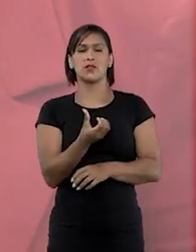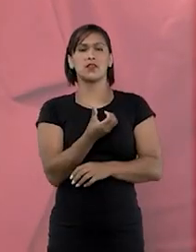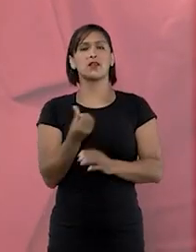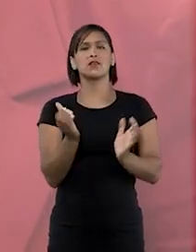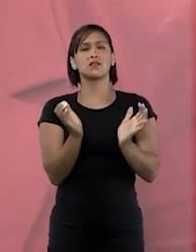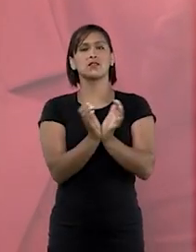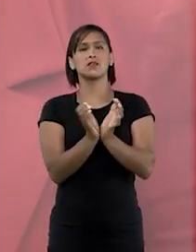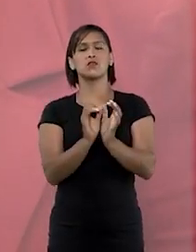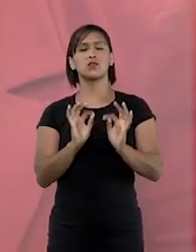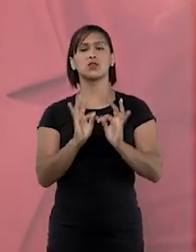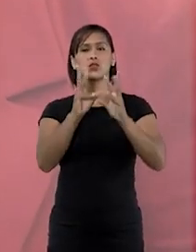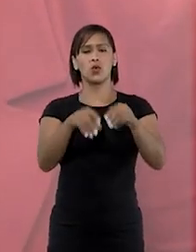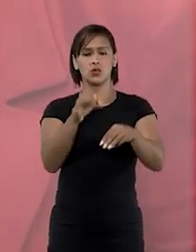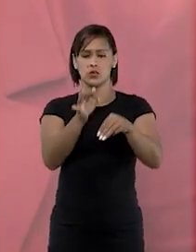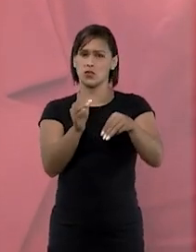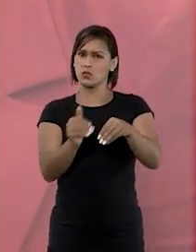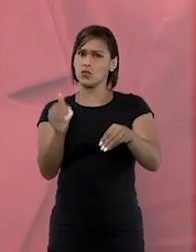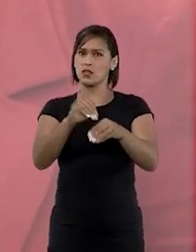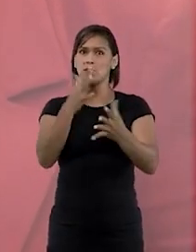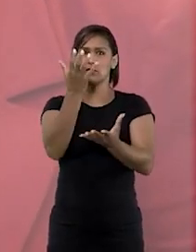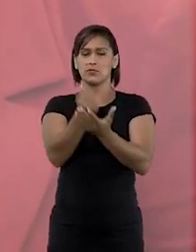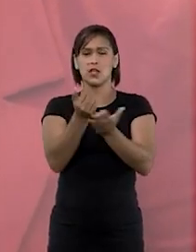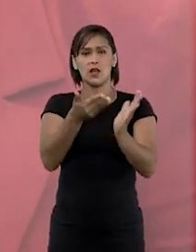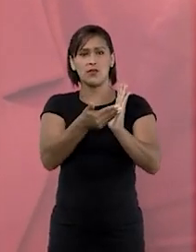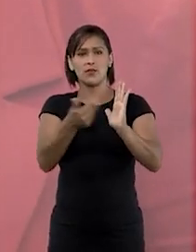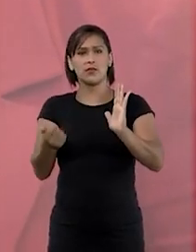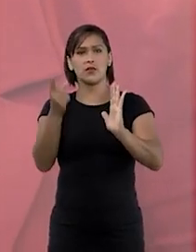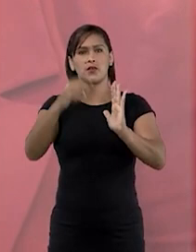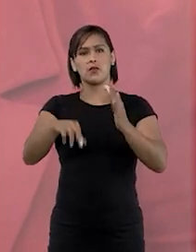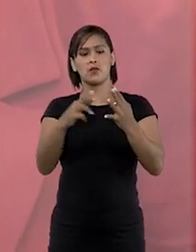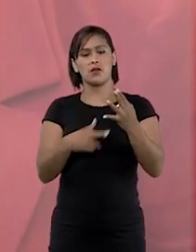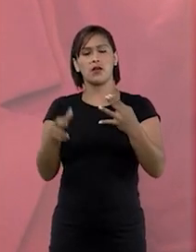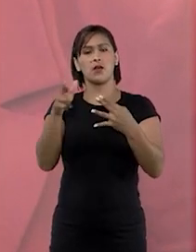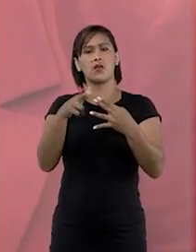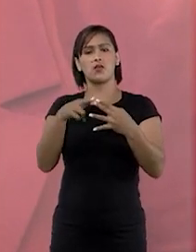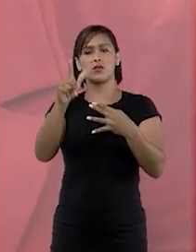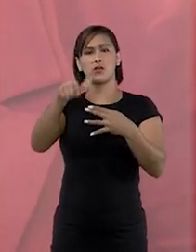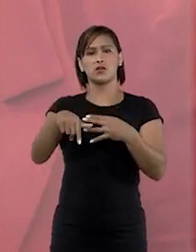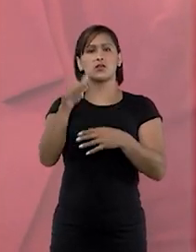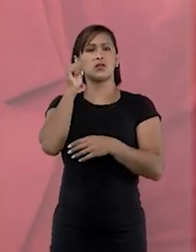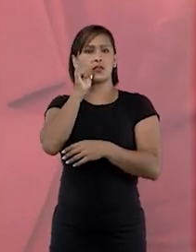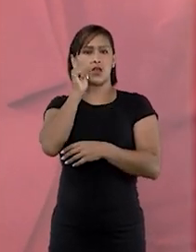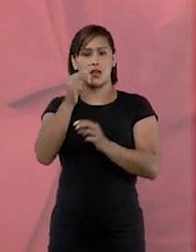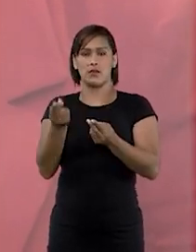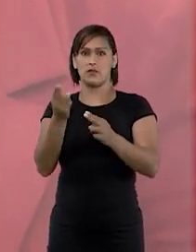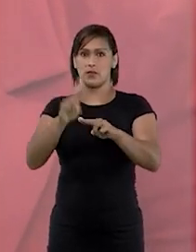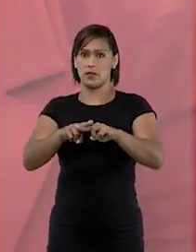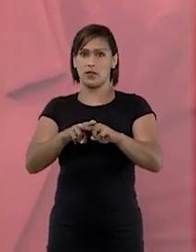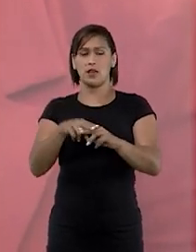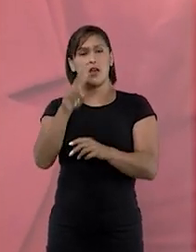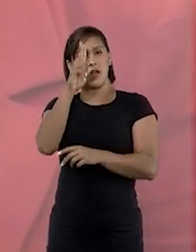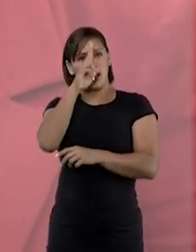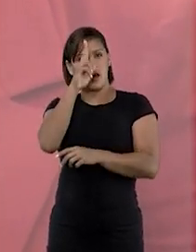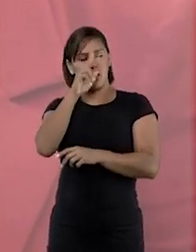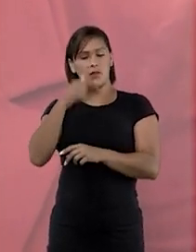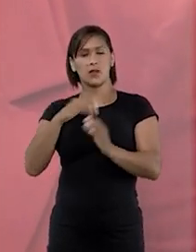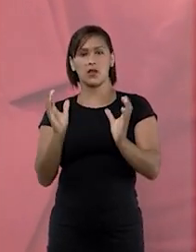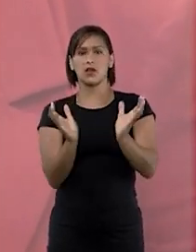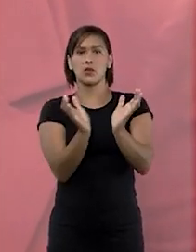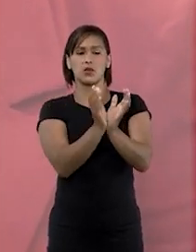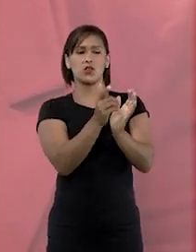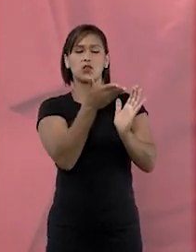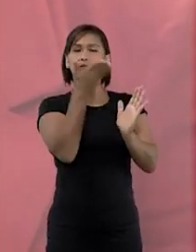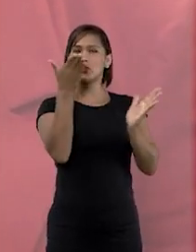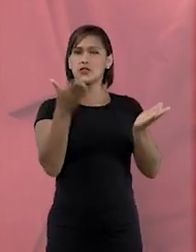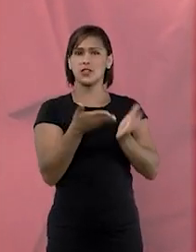a sexta turma por unanimidade negou provimento ao recurso ordinário da detenta ao lembrar que